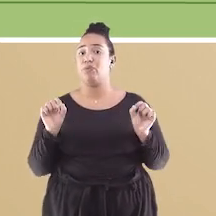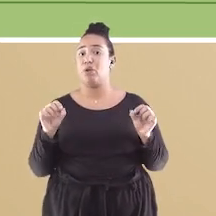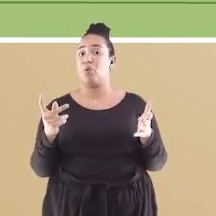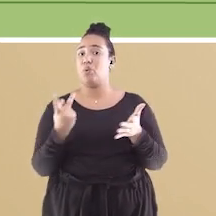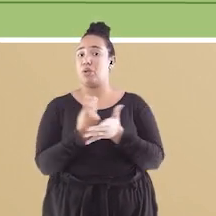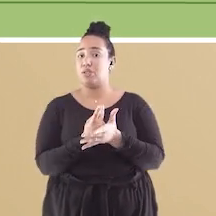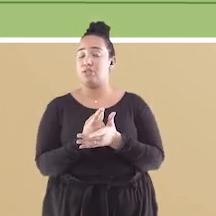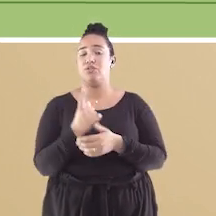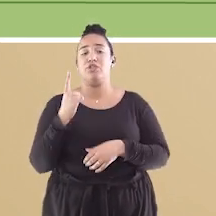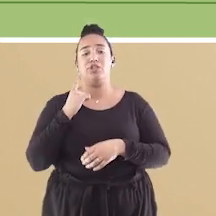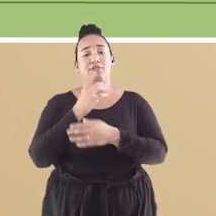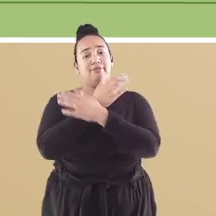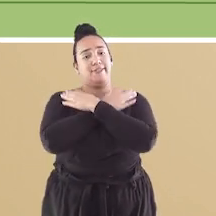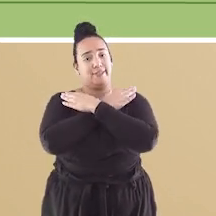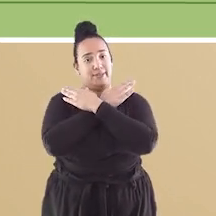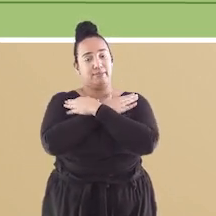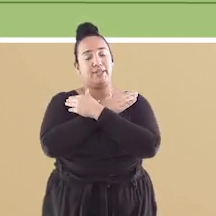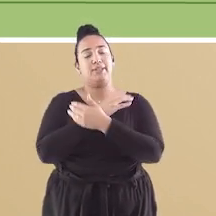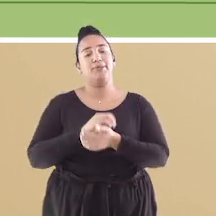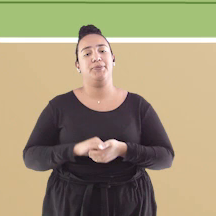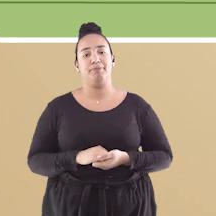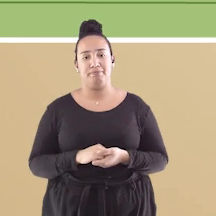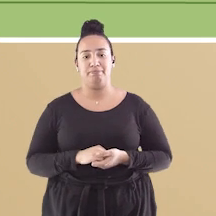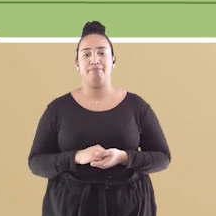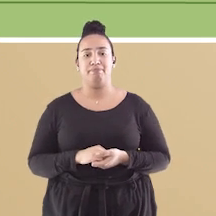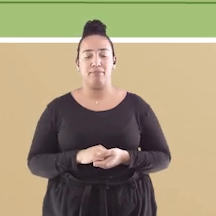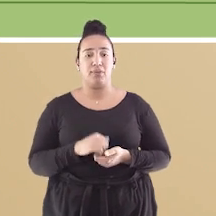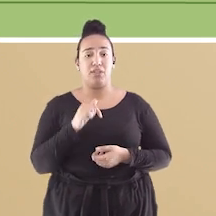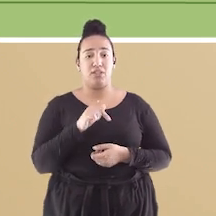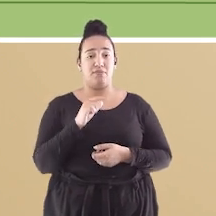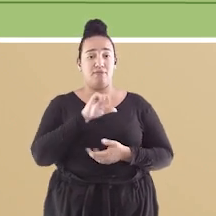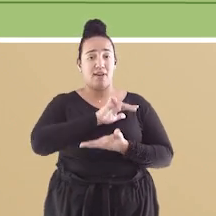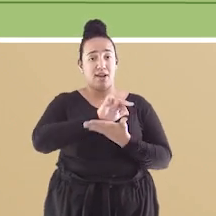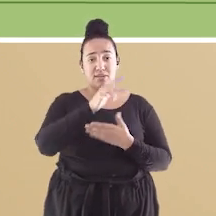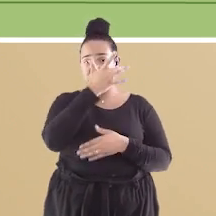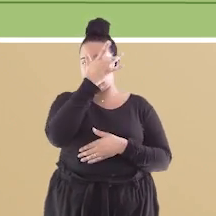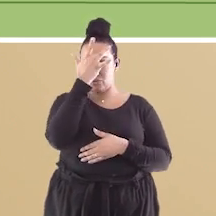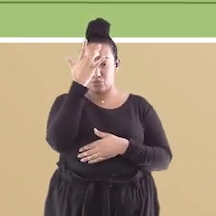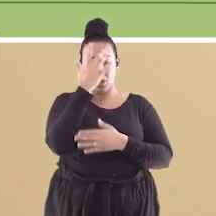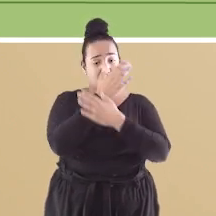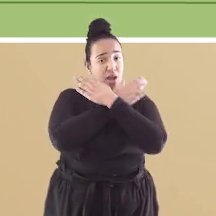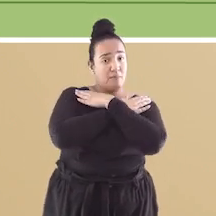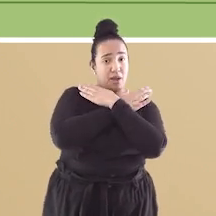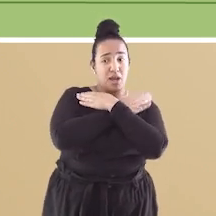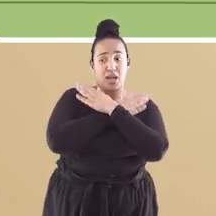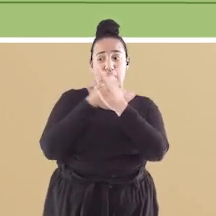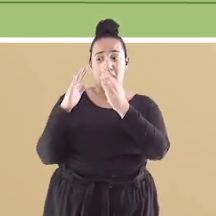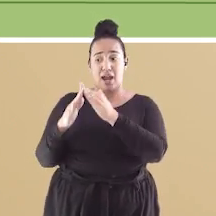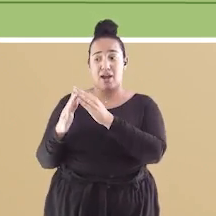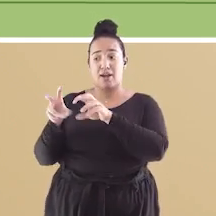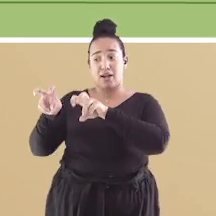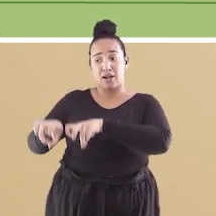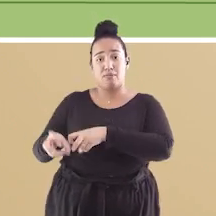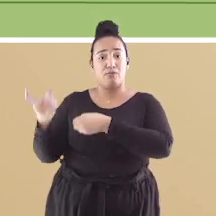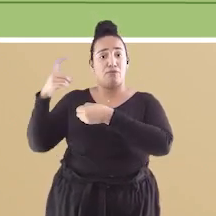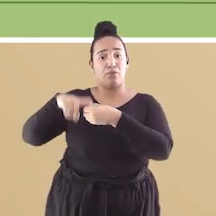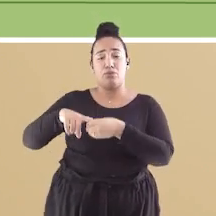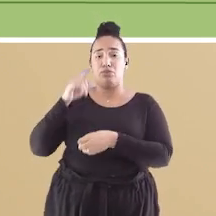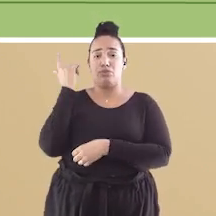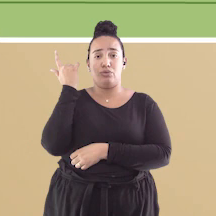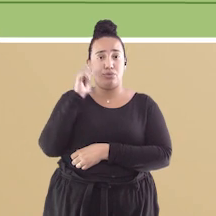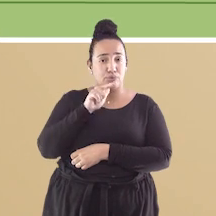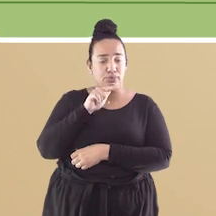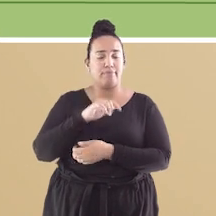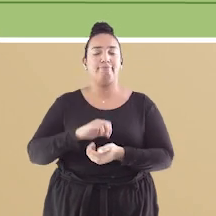de desemprego para muitos indivíduos, que não conseguiam voltar para o campo e nem permanecer com qualidade